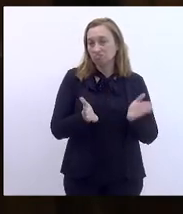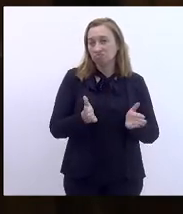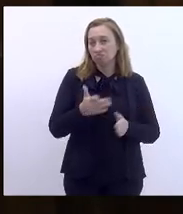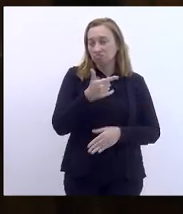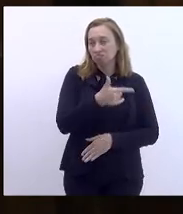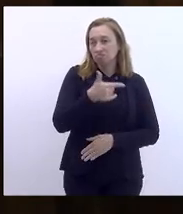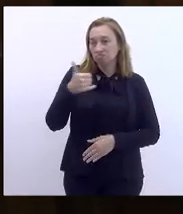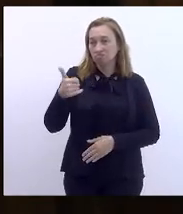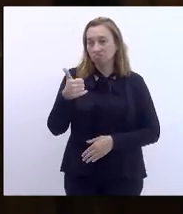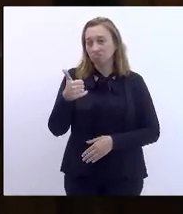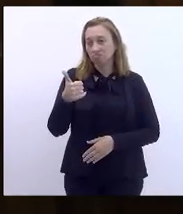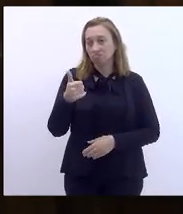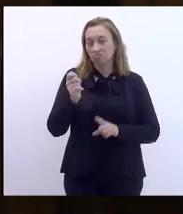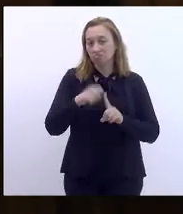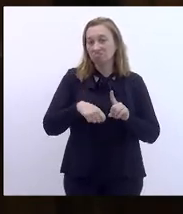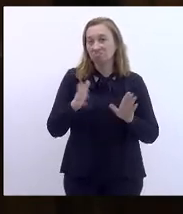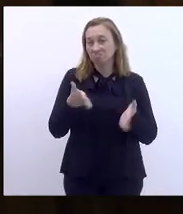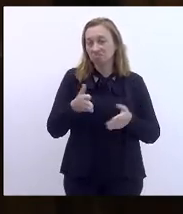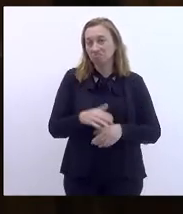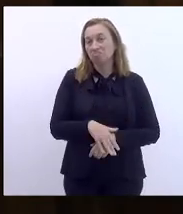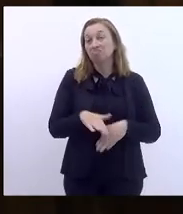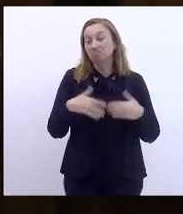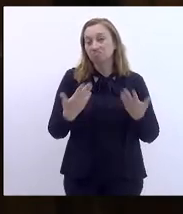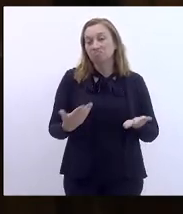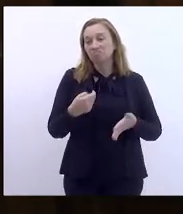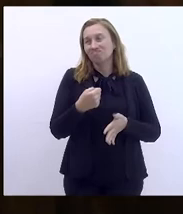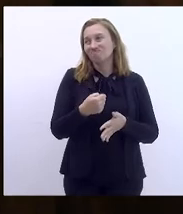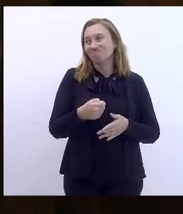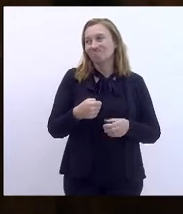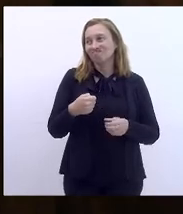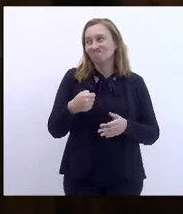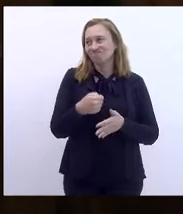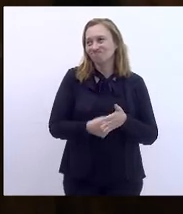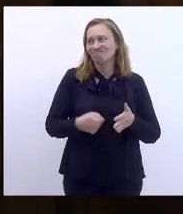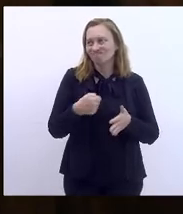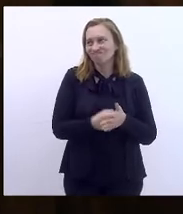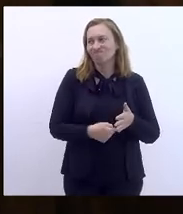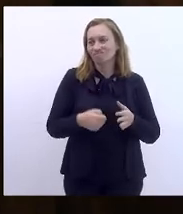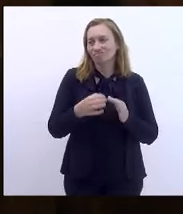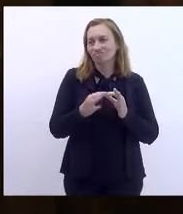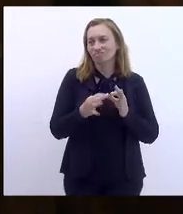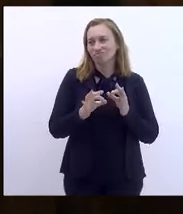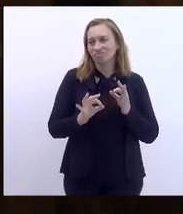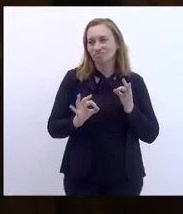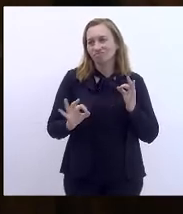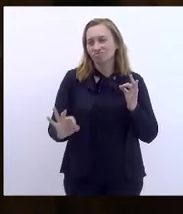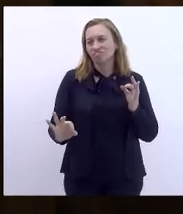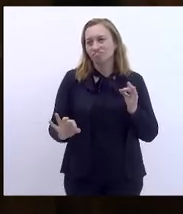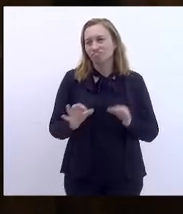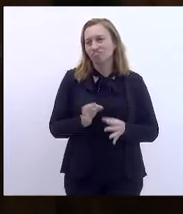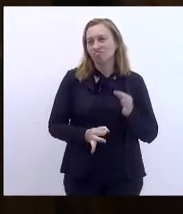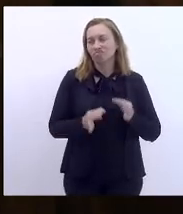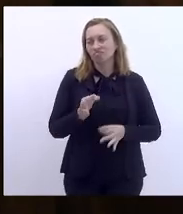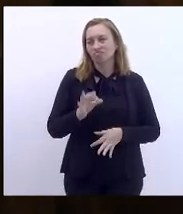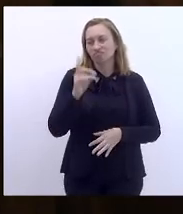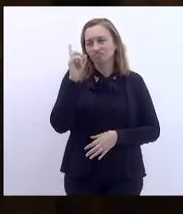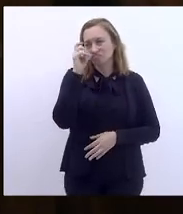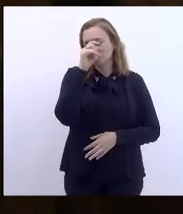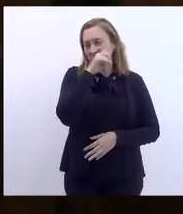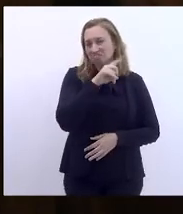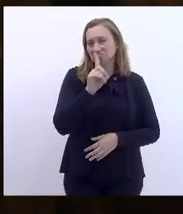né desse mês agora então a luta é muito longa E aí e a justiça é muito